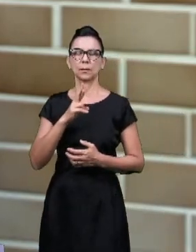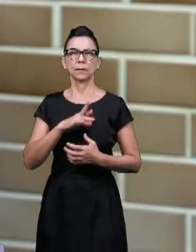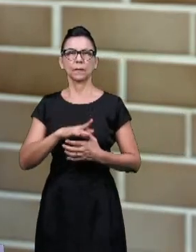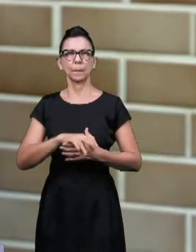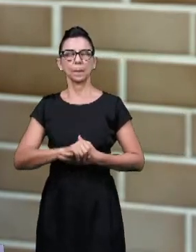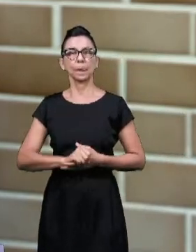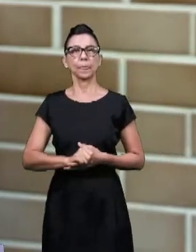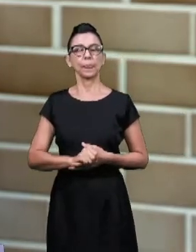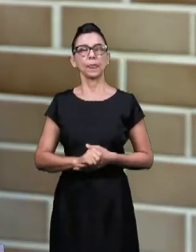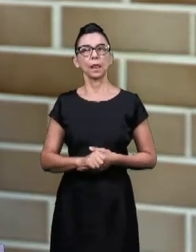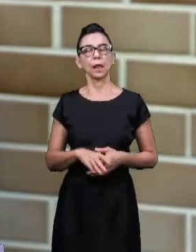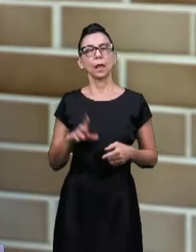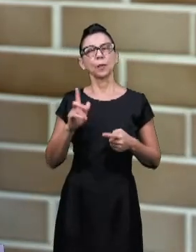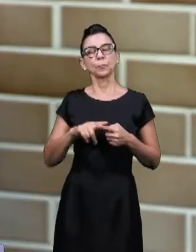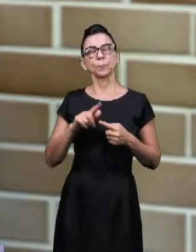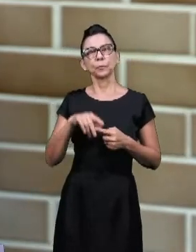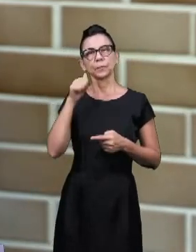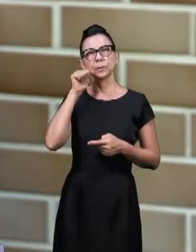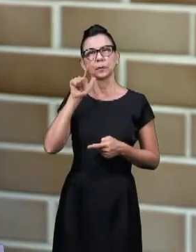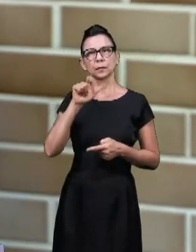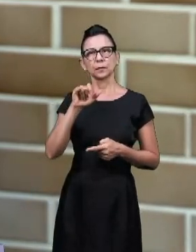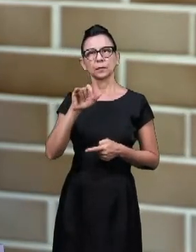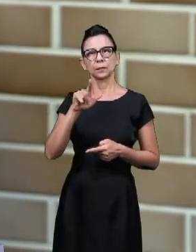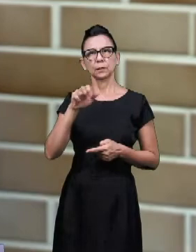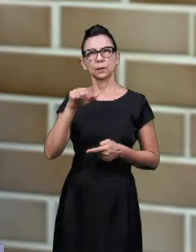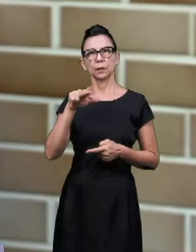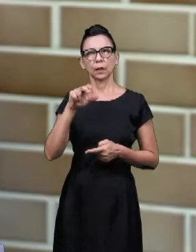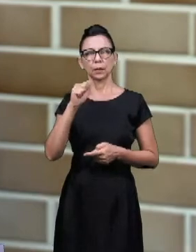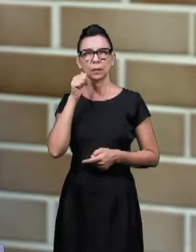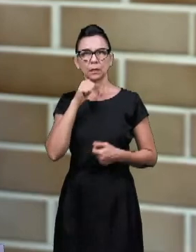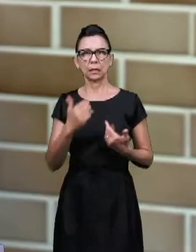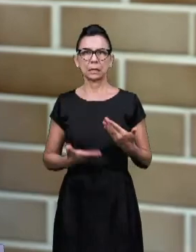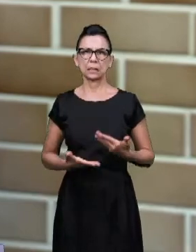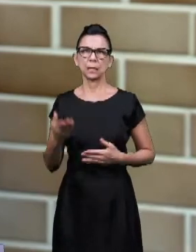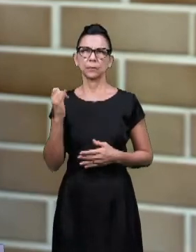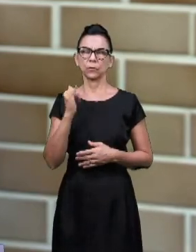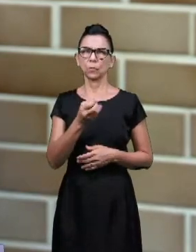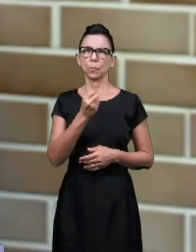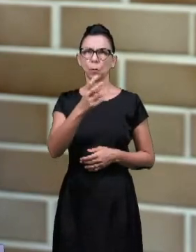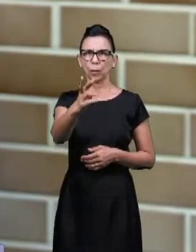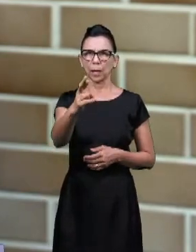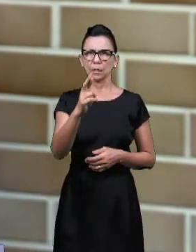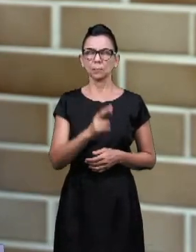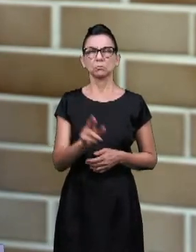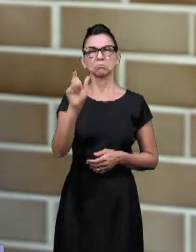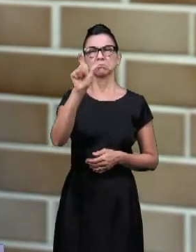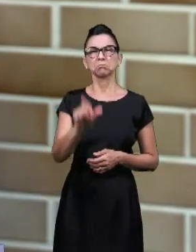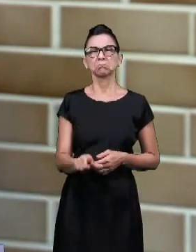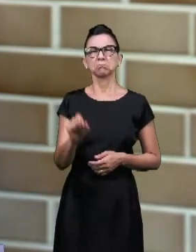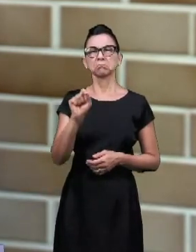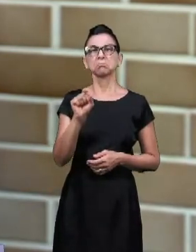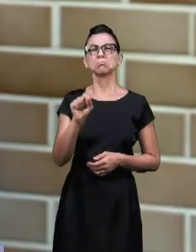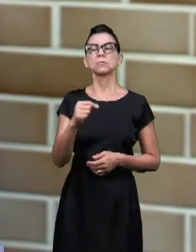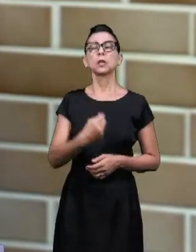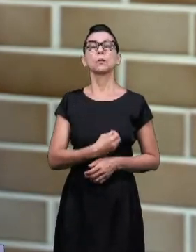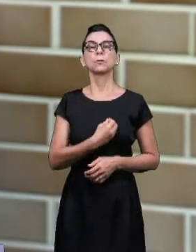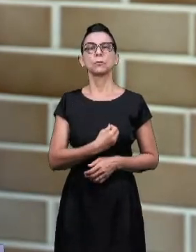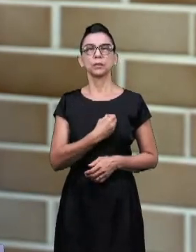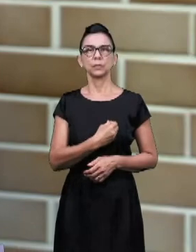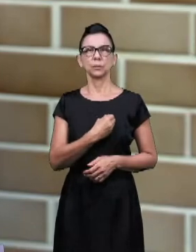muito bem a resposta sobre quem estava vivo. Ali estava a manifestação dos